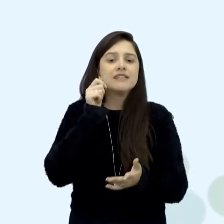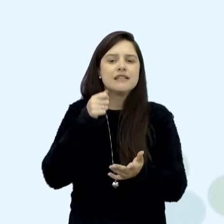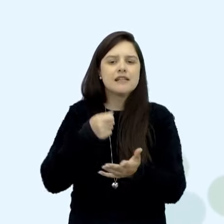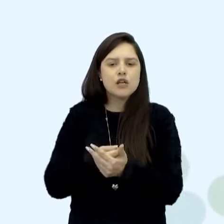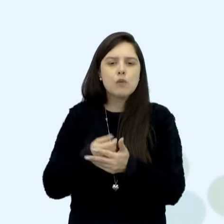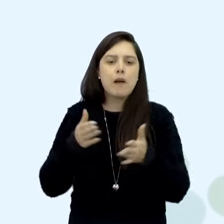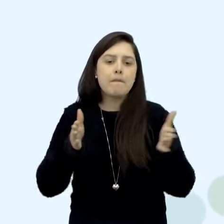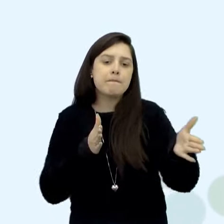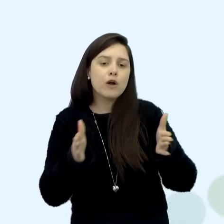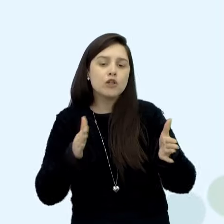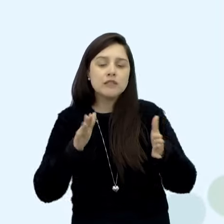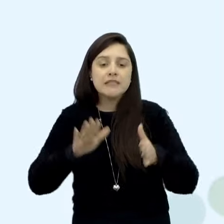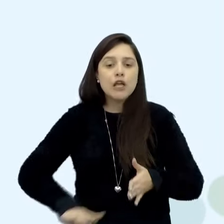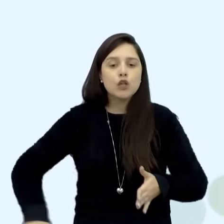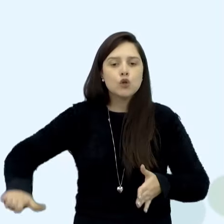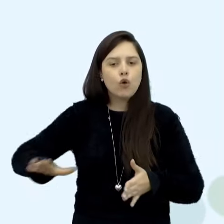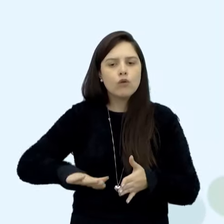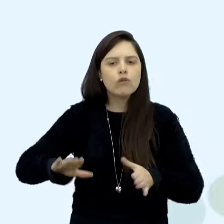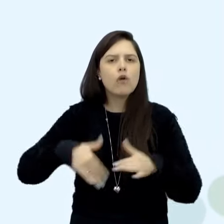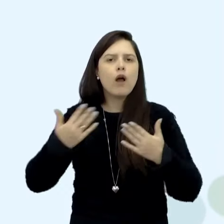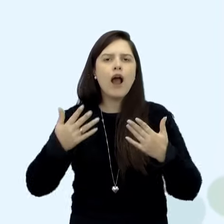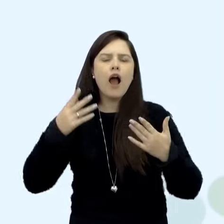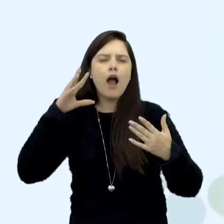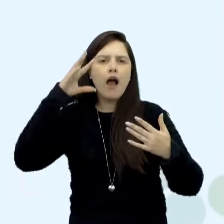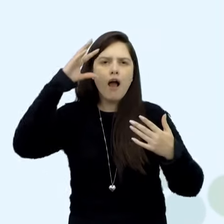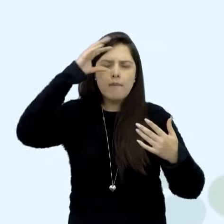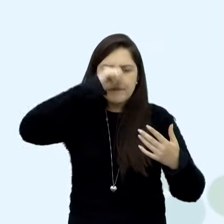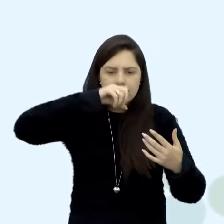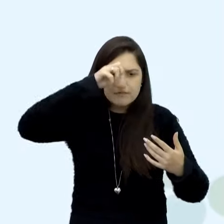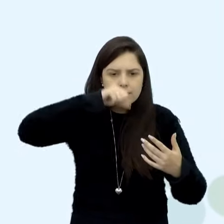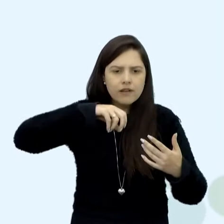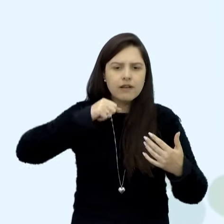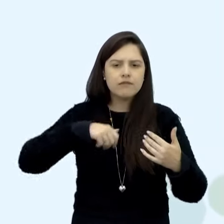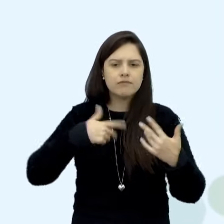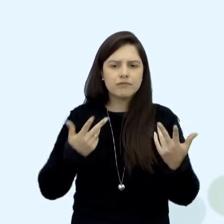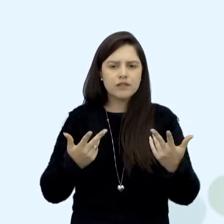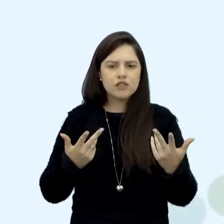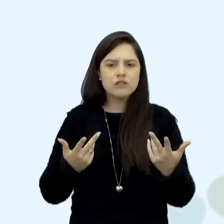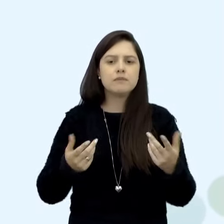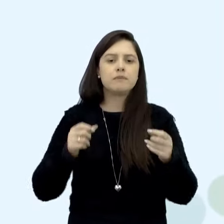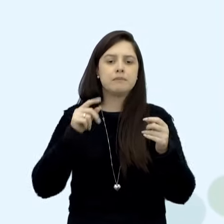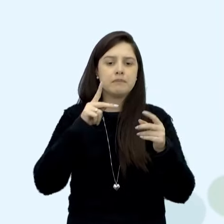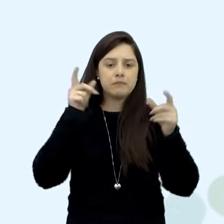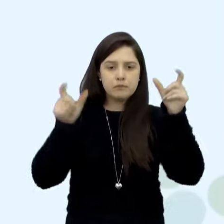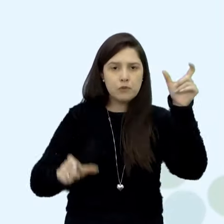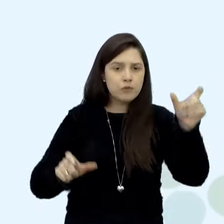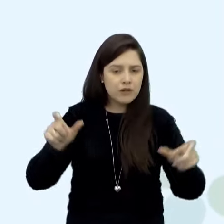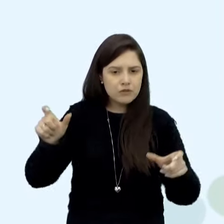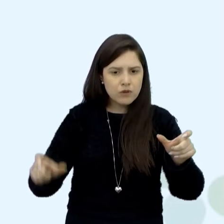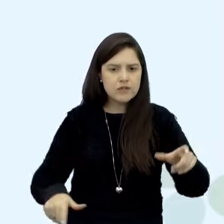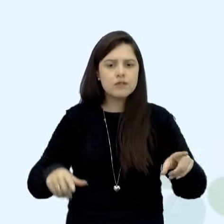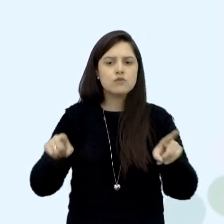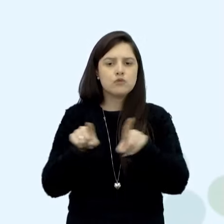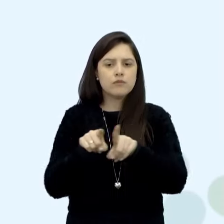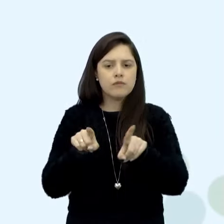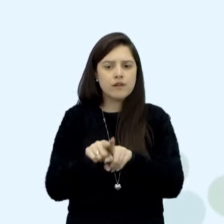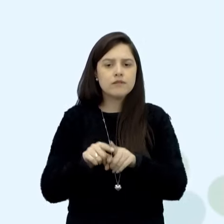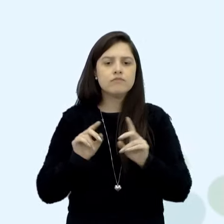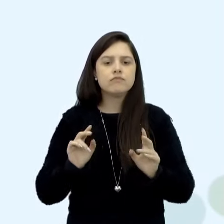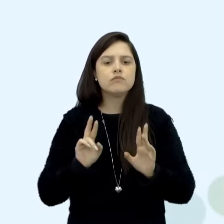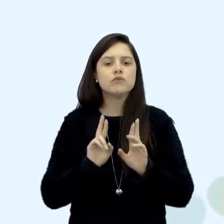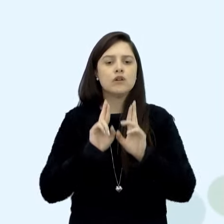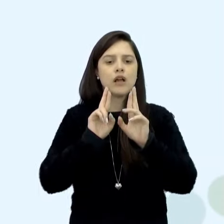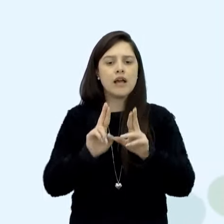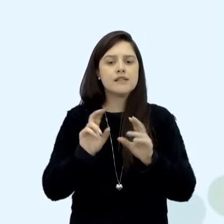uma parte do território tal como é apreendida pelas populações cujo